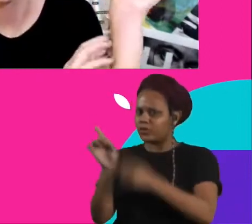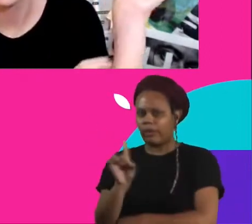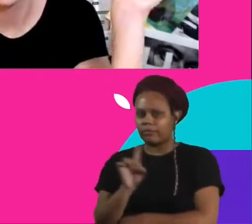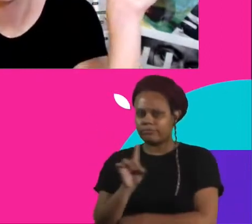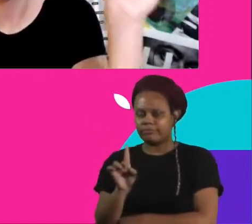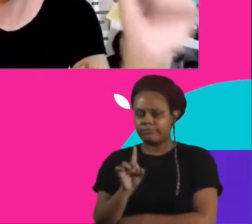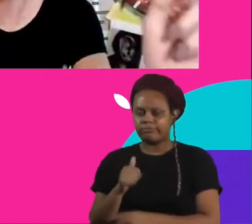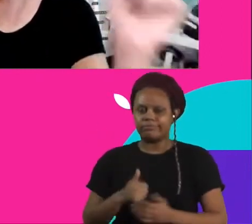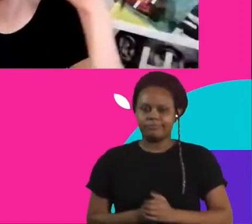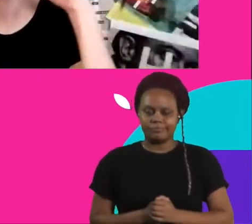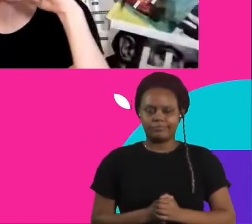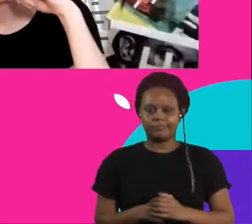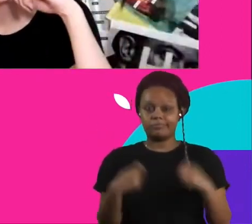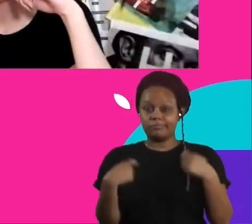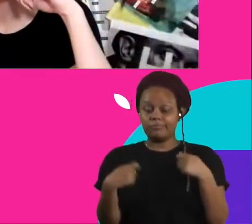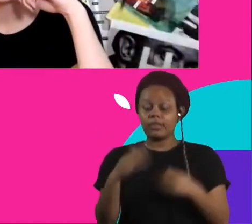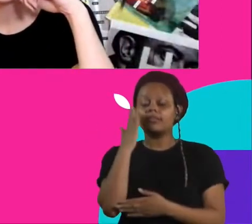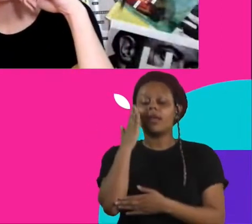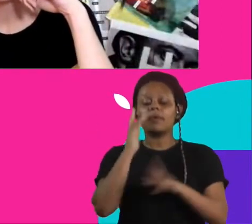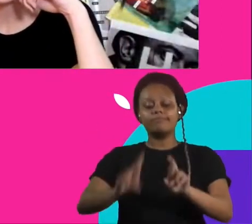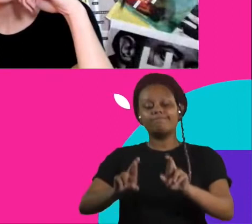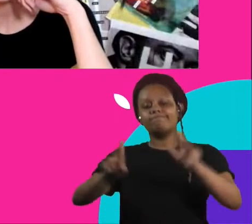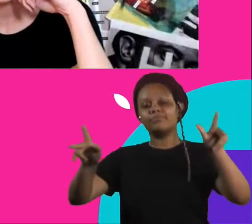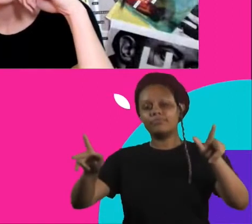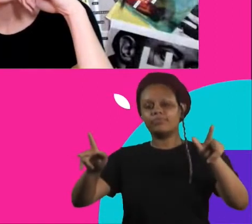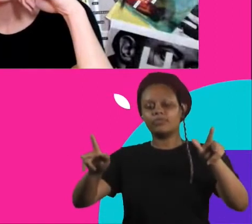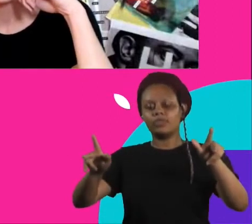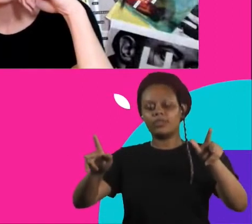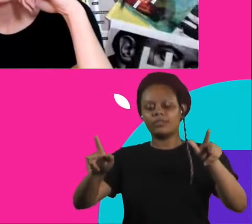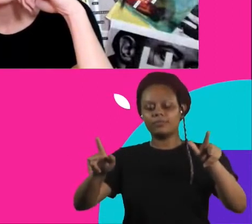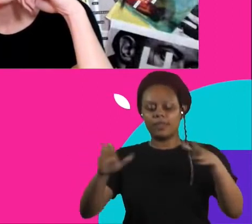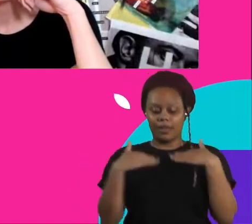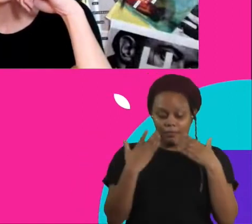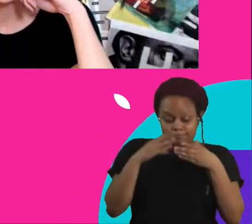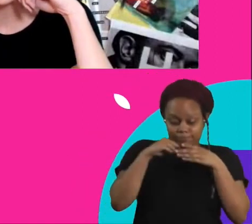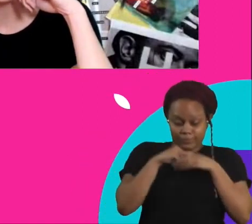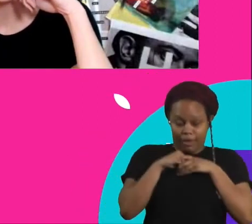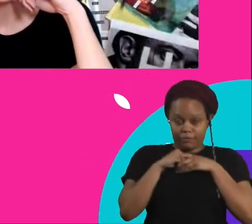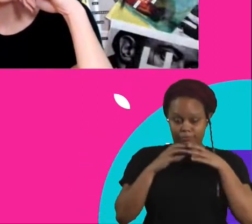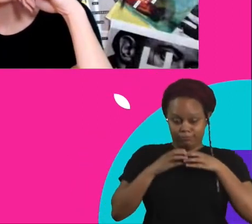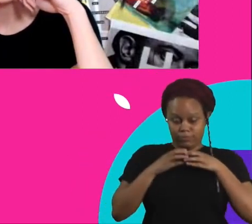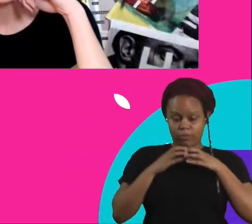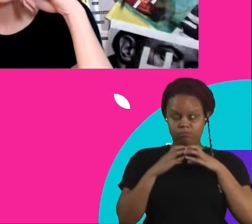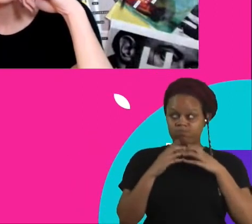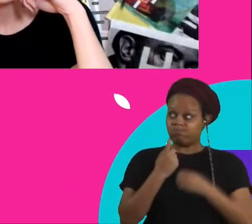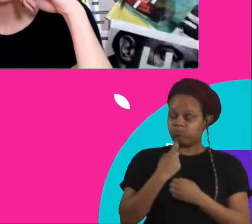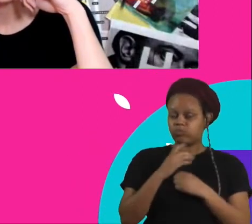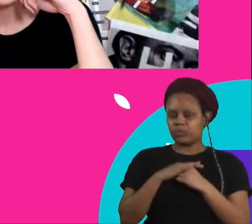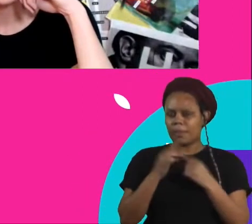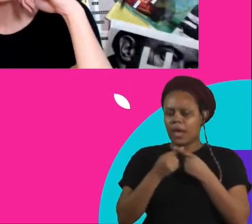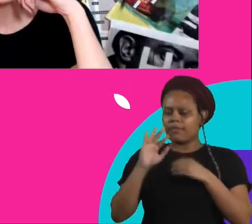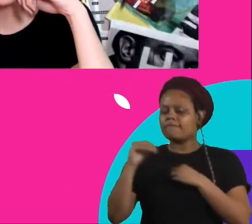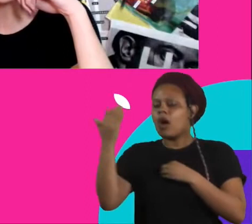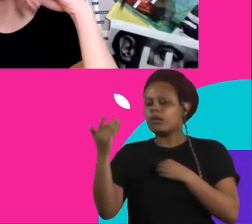né? A gente precisa aprender a diferenciar e sair sempre das nossas bolhas. Isso é um recado para todo mundo que